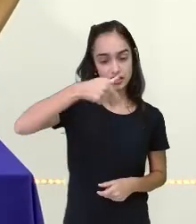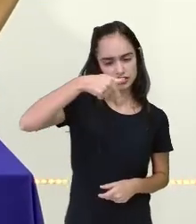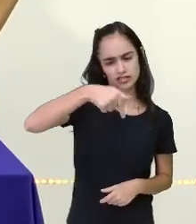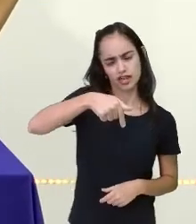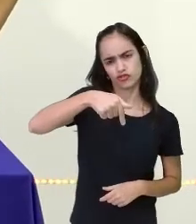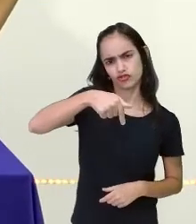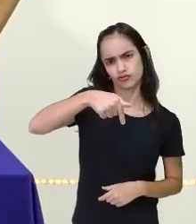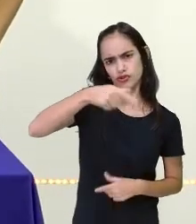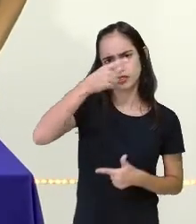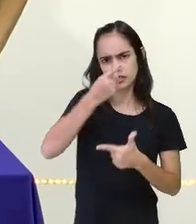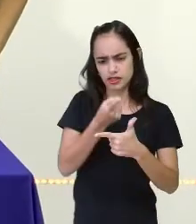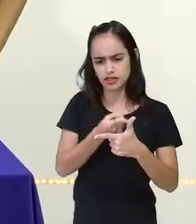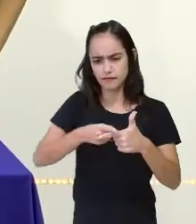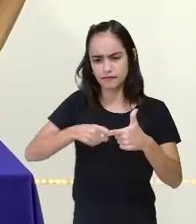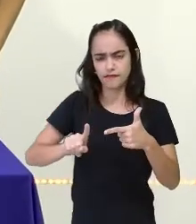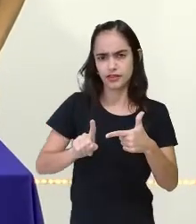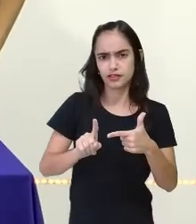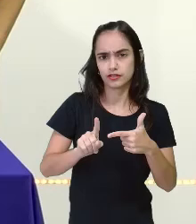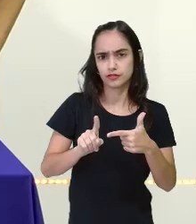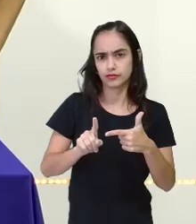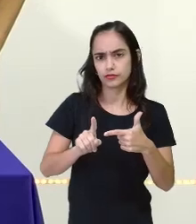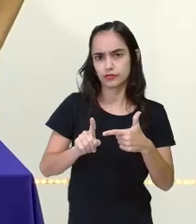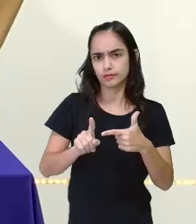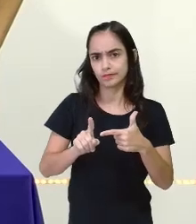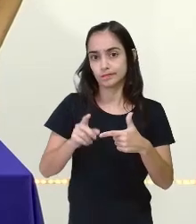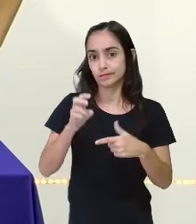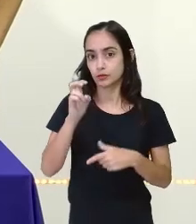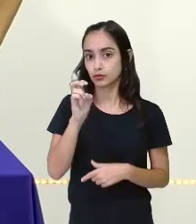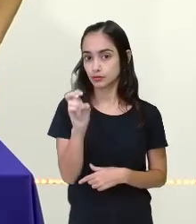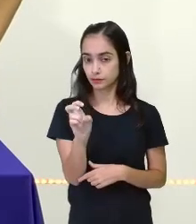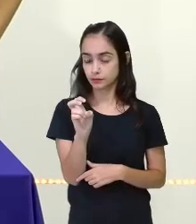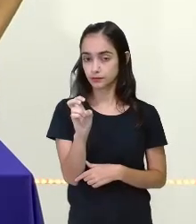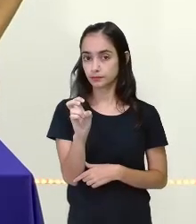7 dividido, né, por